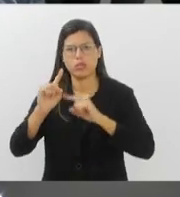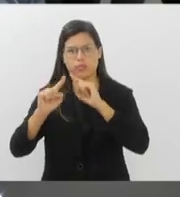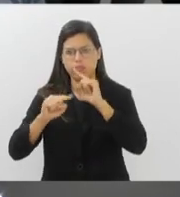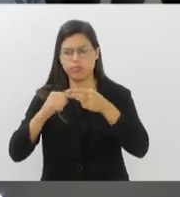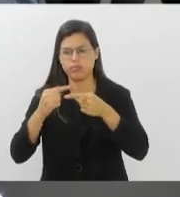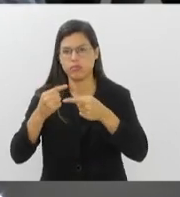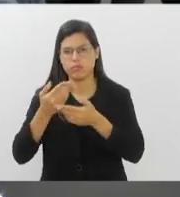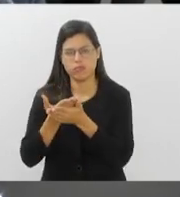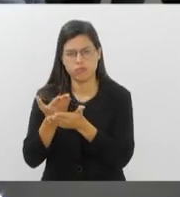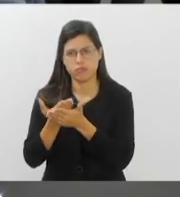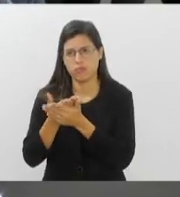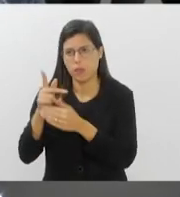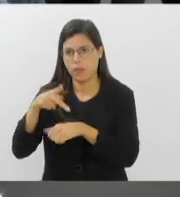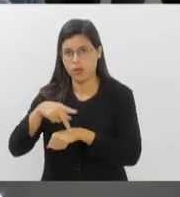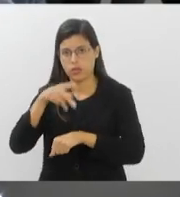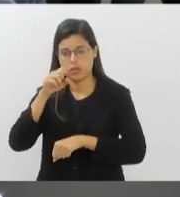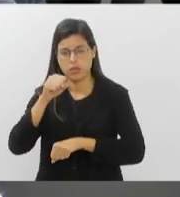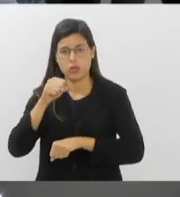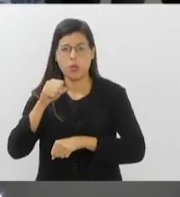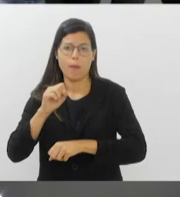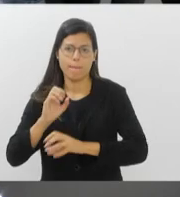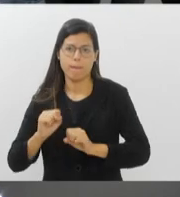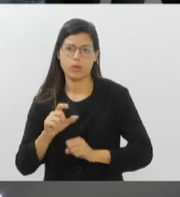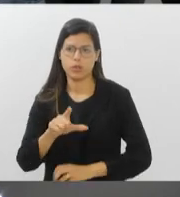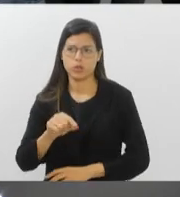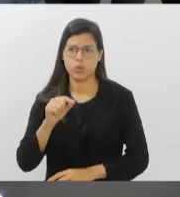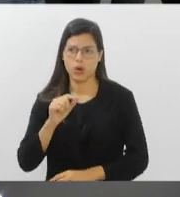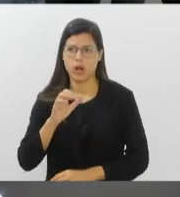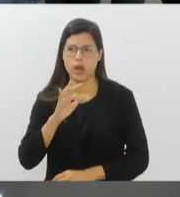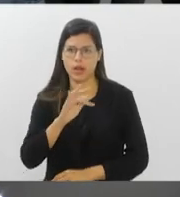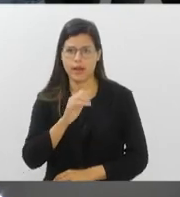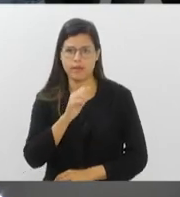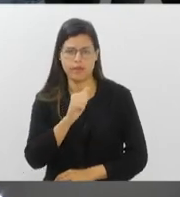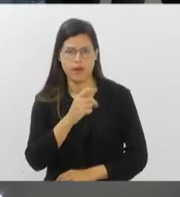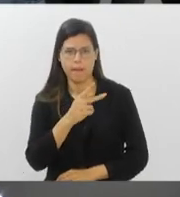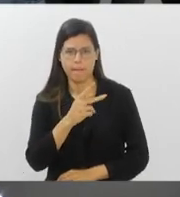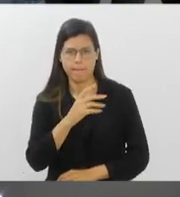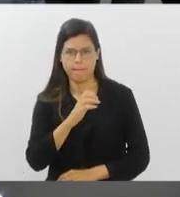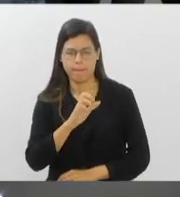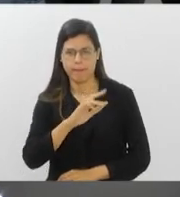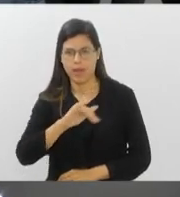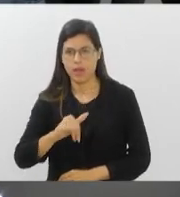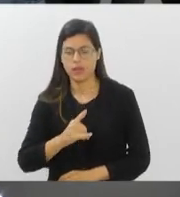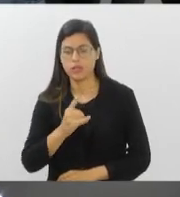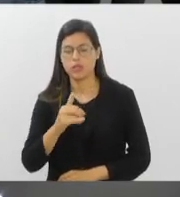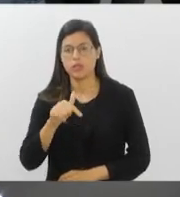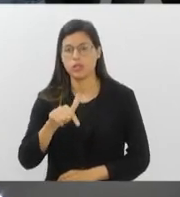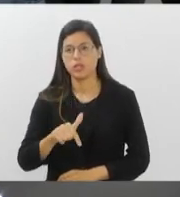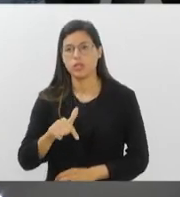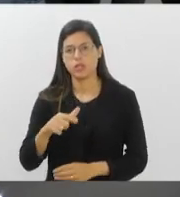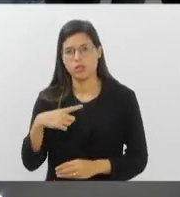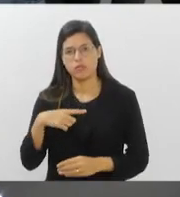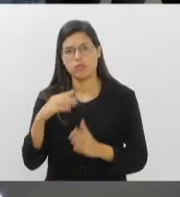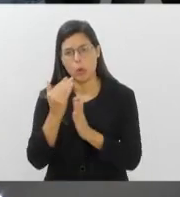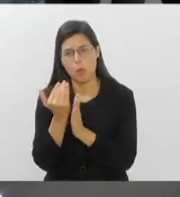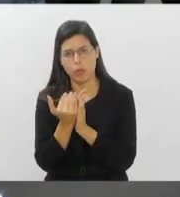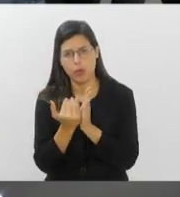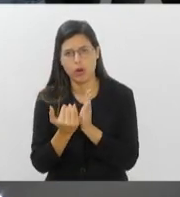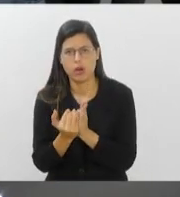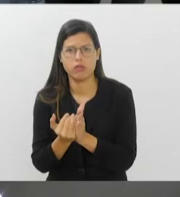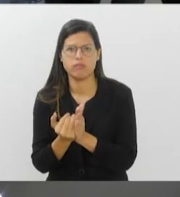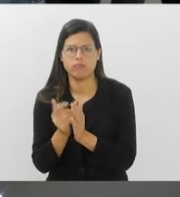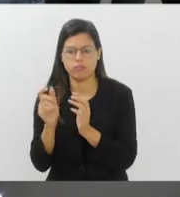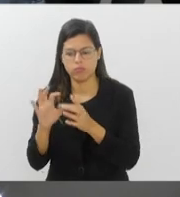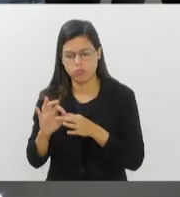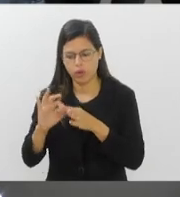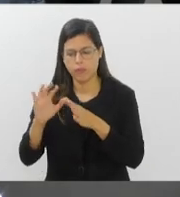pós-graduação, possa fazer essa opção e a FAPERJ ter um programa para que seja viabilizada essa contribuição previdenciária. O projeto ele